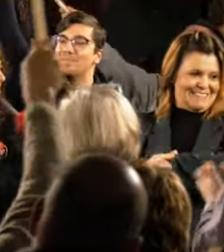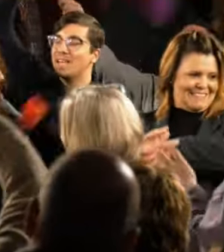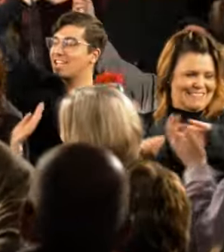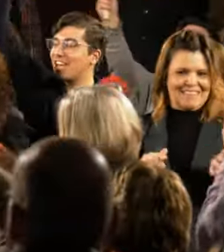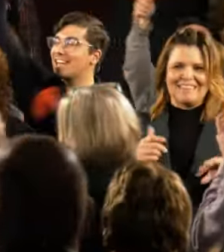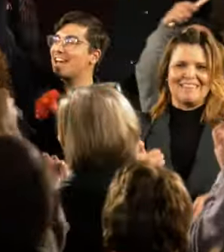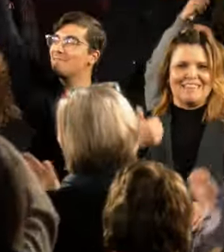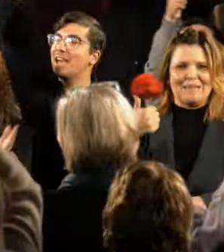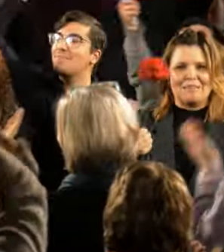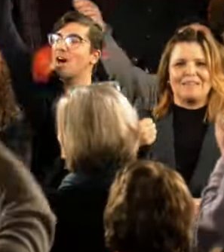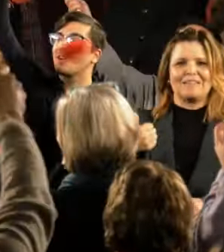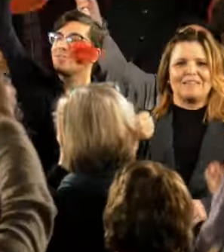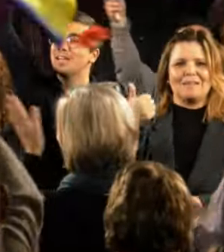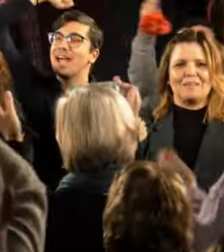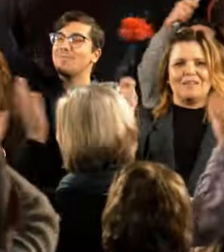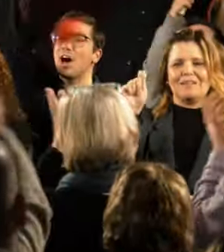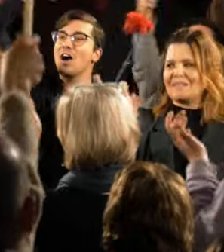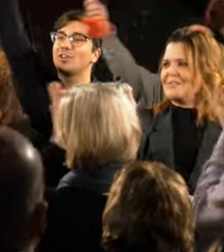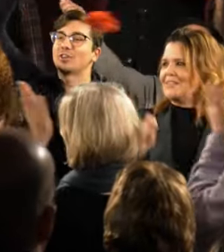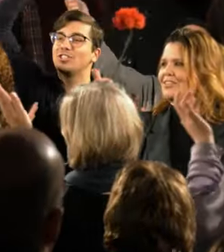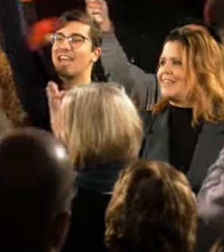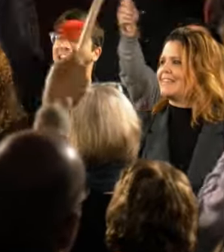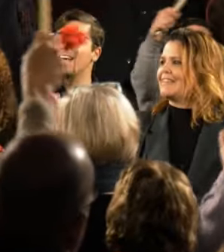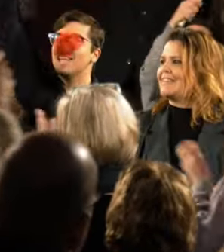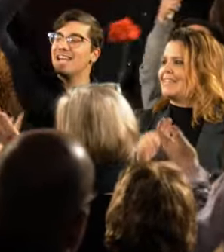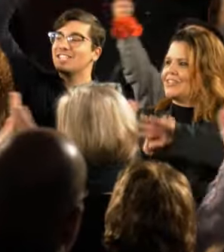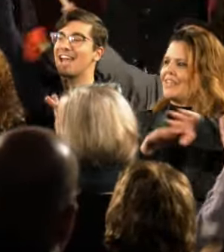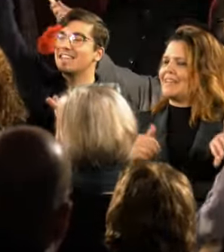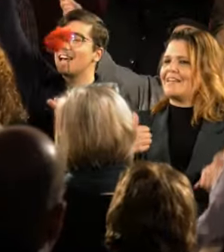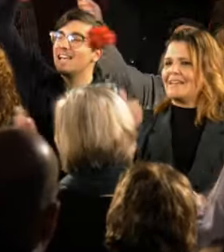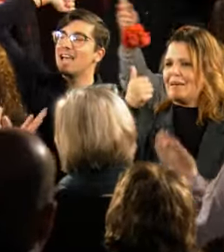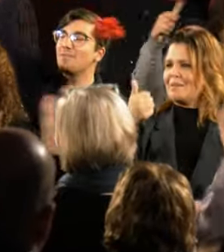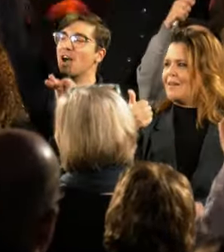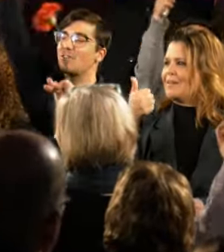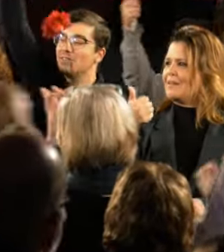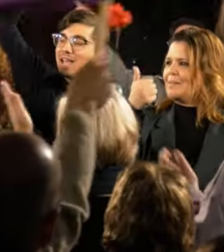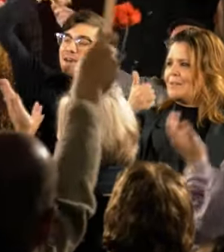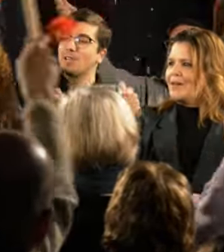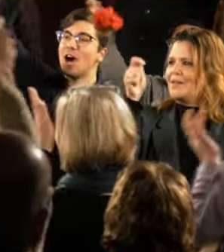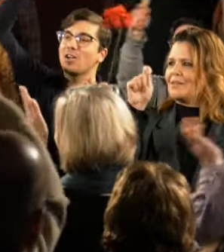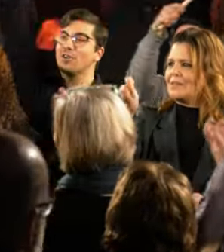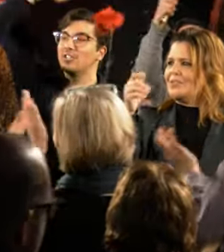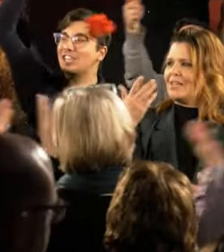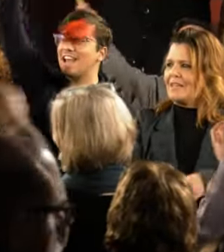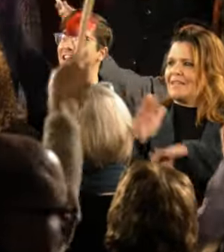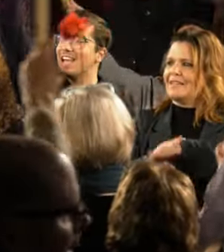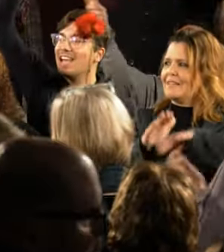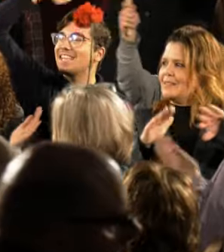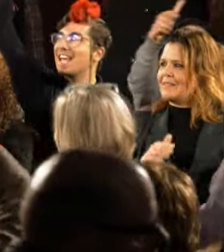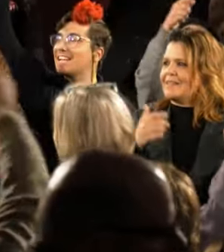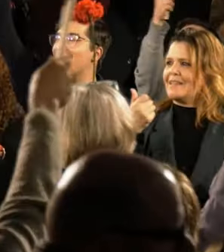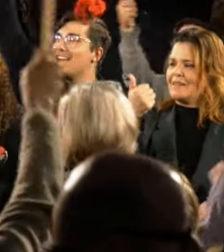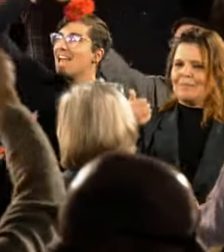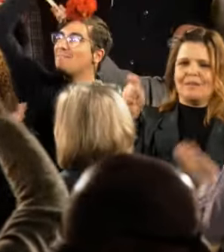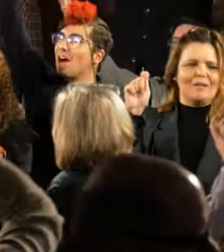esquerda a esquerda é bloco é bloco de esquerda é esquerda é bloco é bloco de esquerda